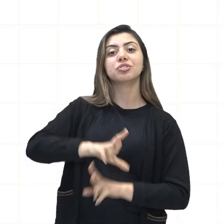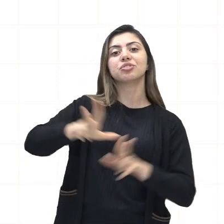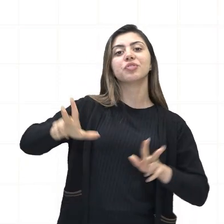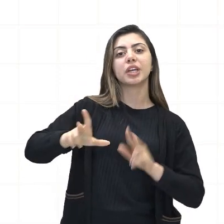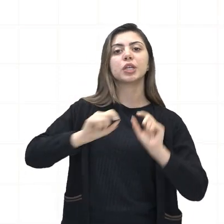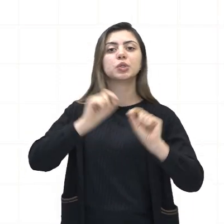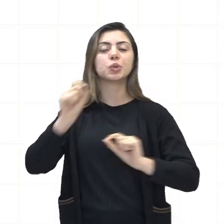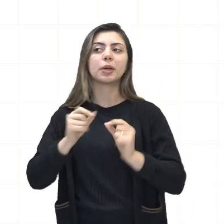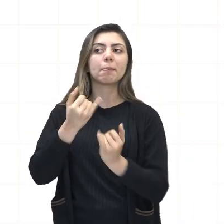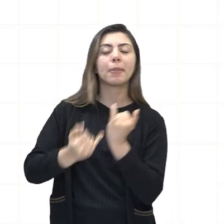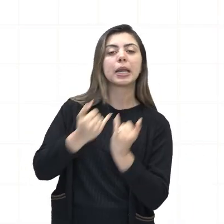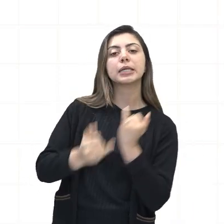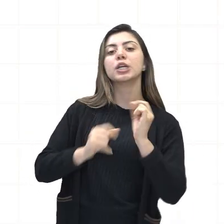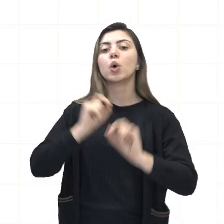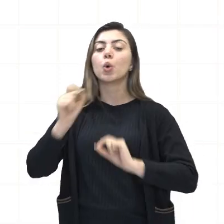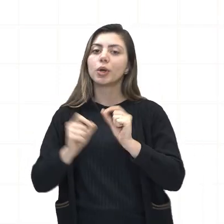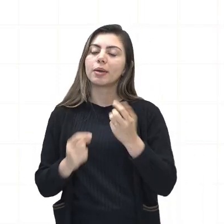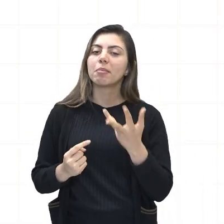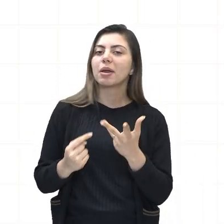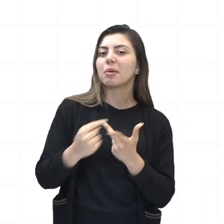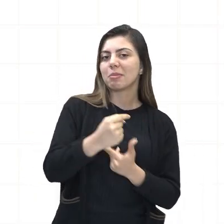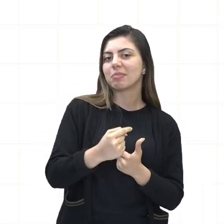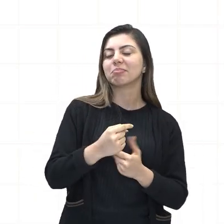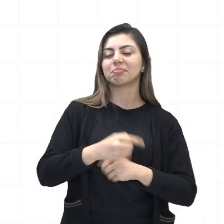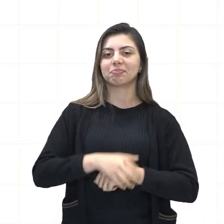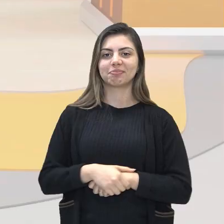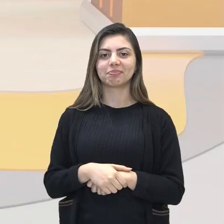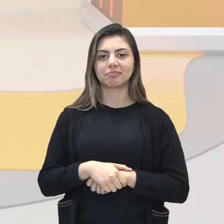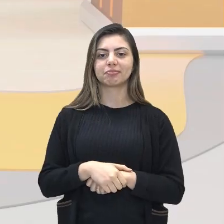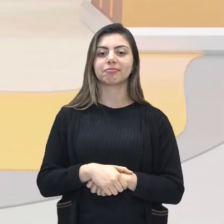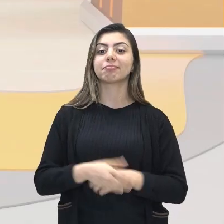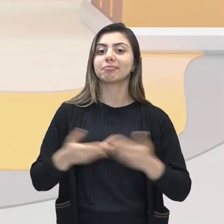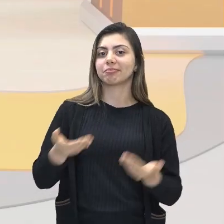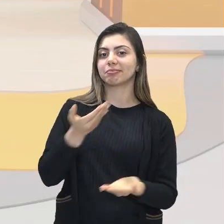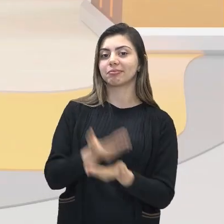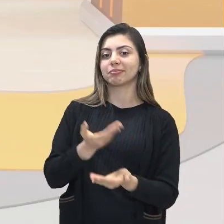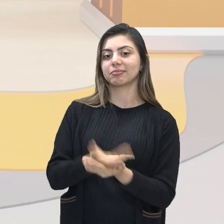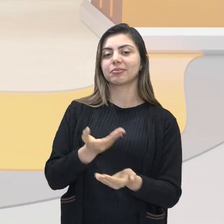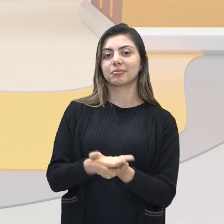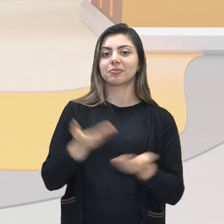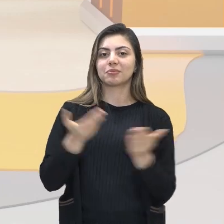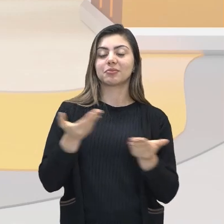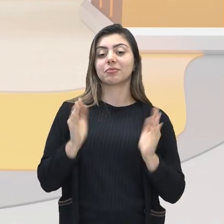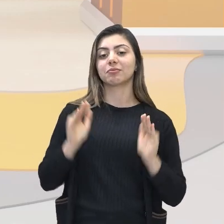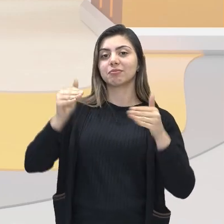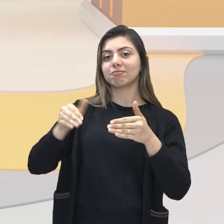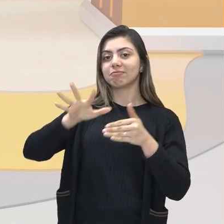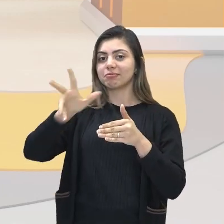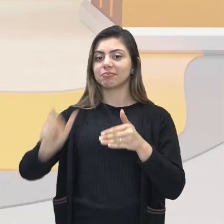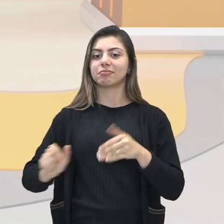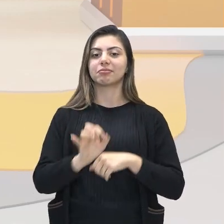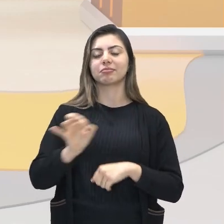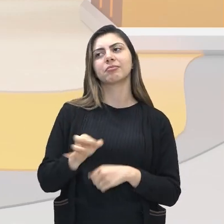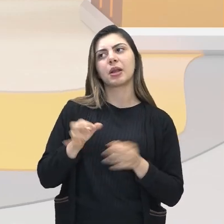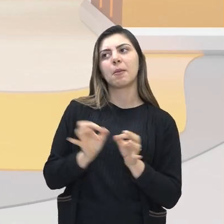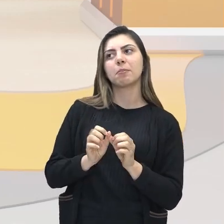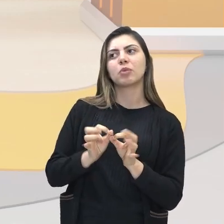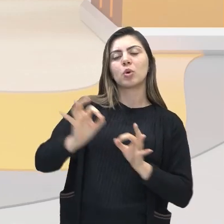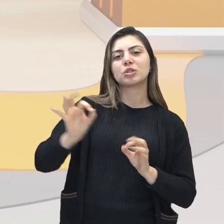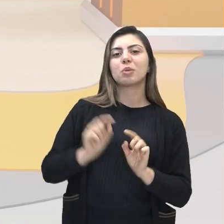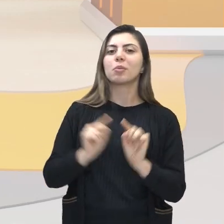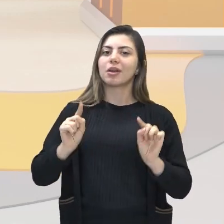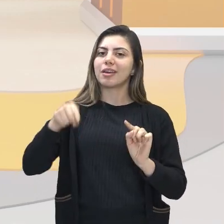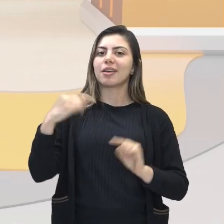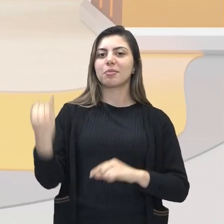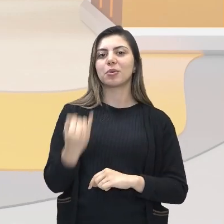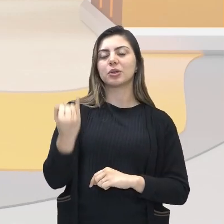de parecido, quais são as situações que ocorrem por lá, tá bom? Então nessa aula a gente vai conhecer sobre essa parte aí tão distante da gente, mas que